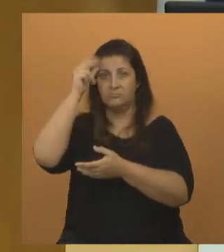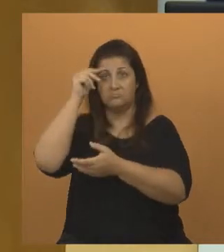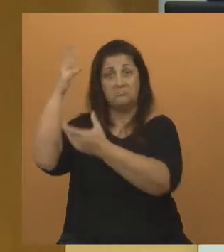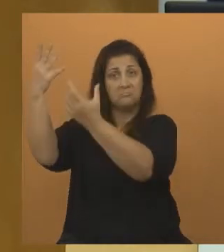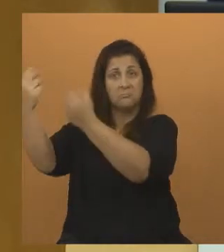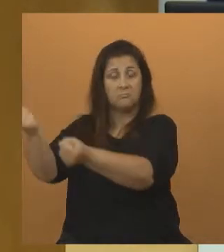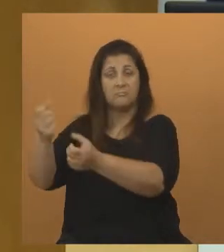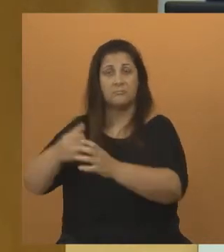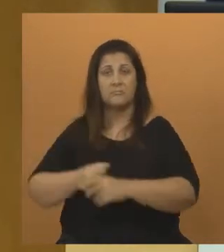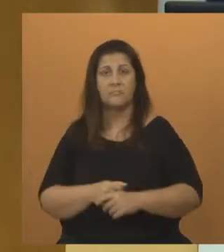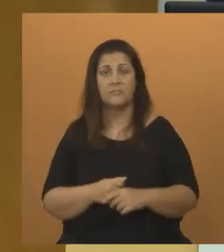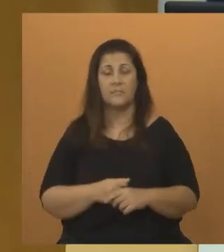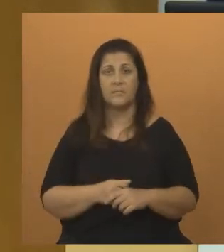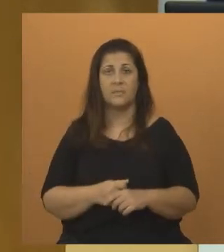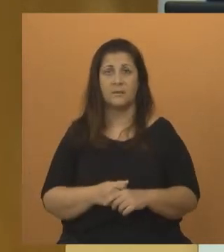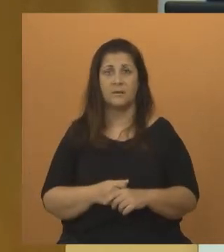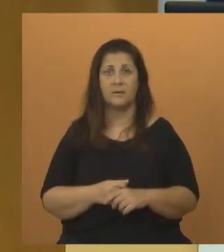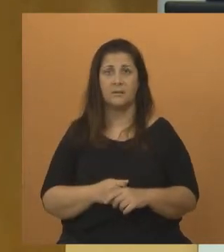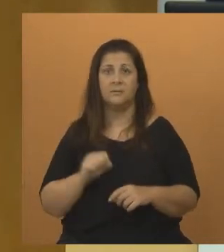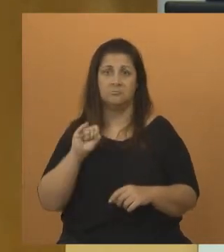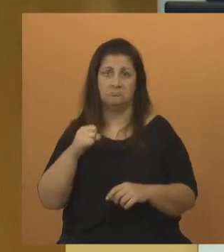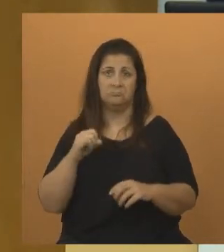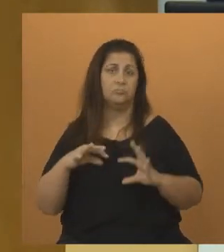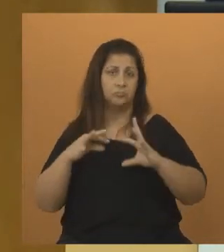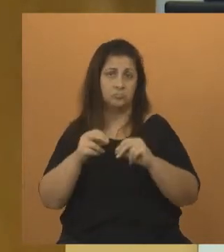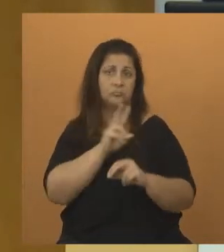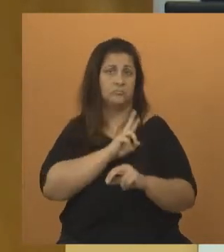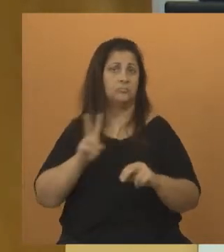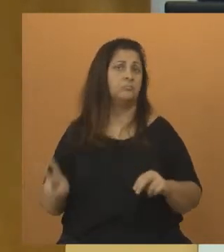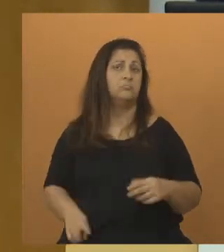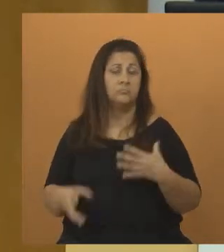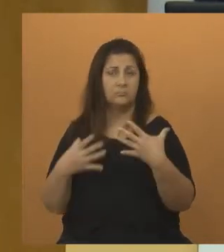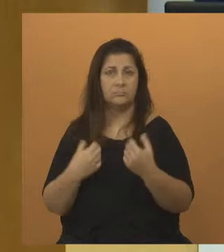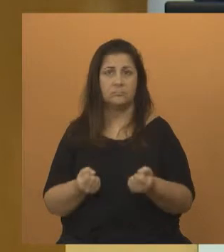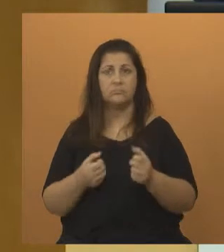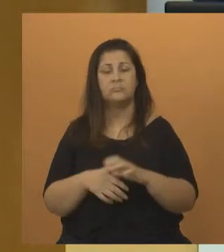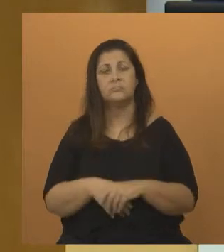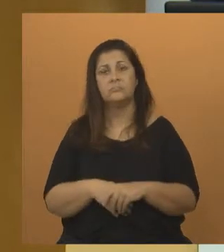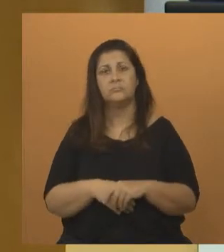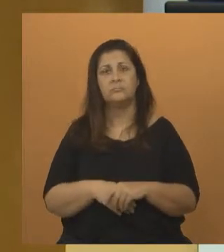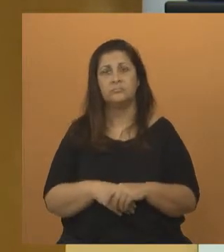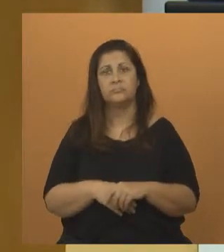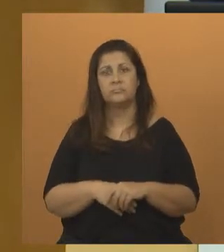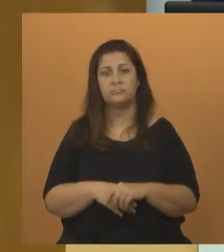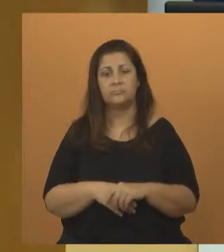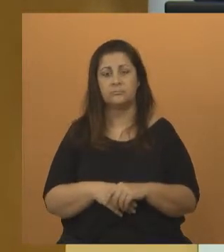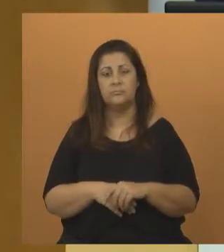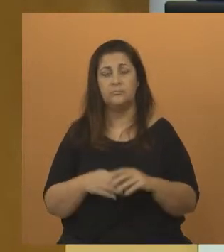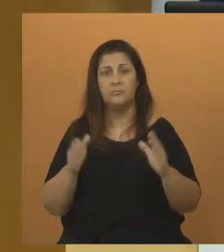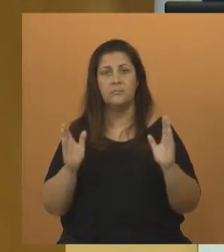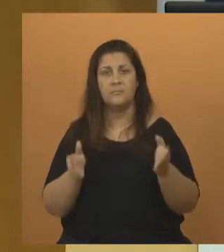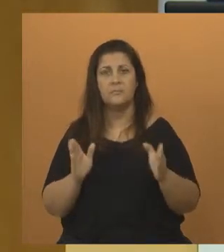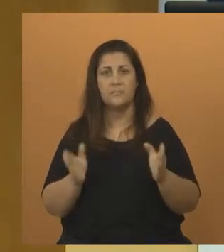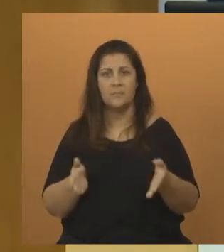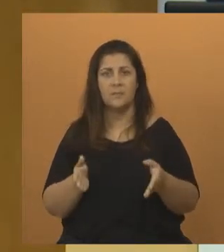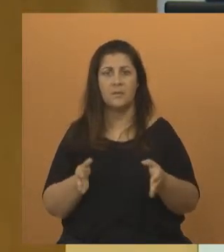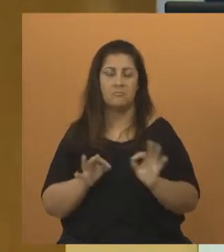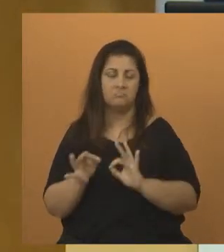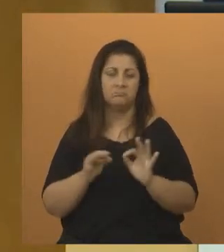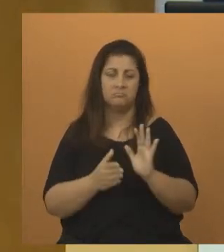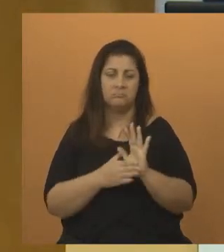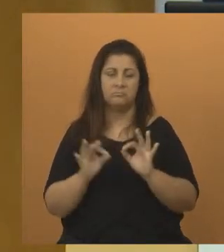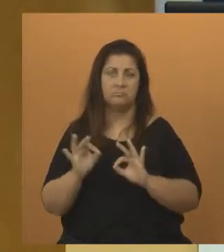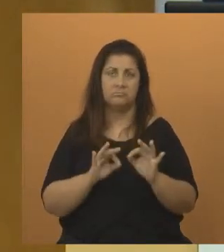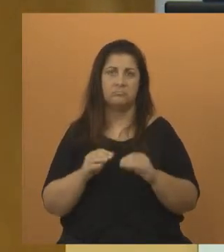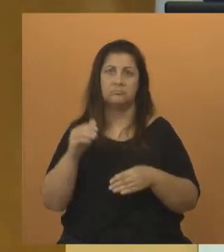né? Desde que nós, vereadores, estivéssemos de acordo, né? E hoje está tendo aqui a realização desse projeto, ou